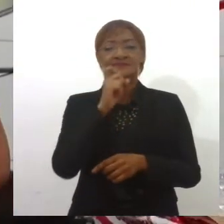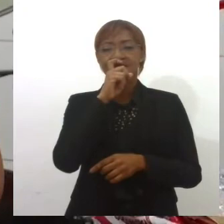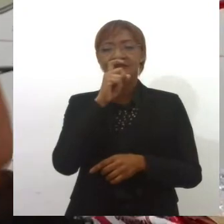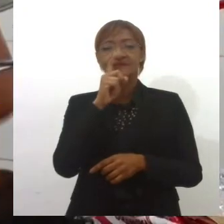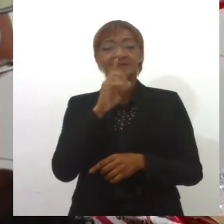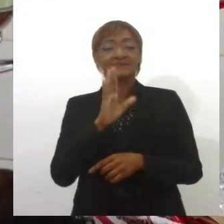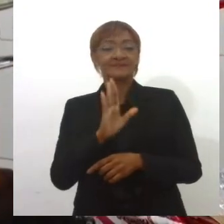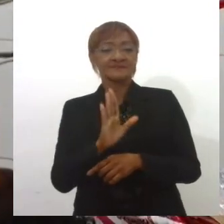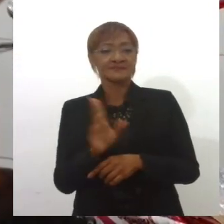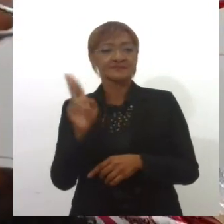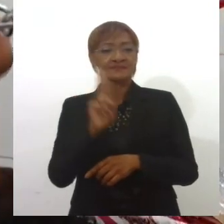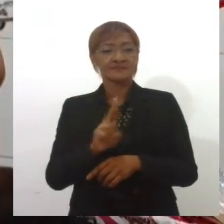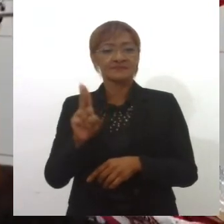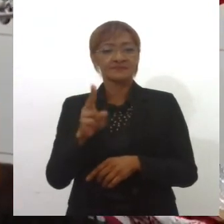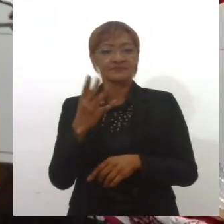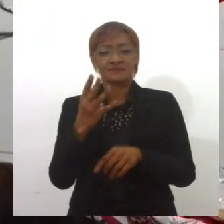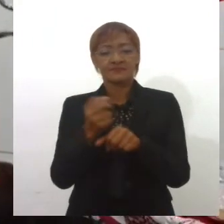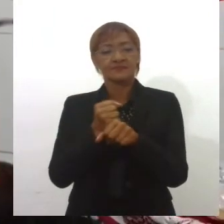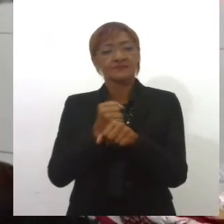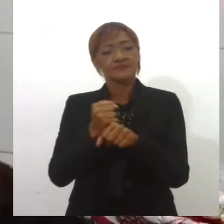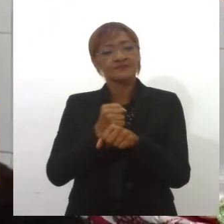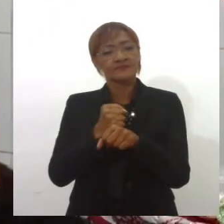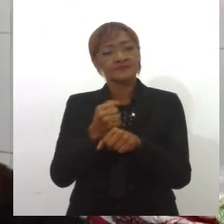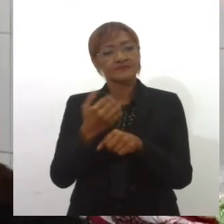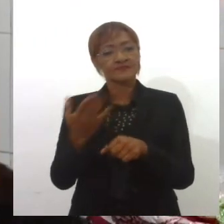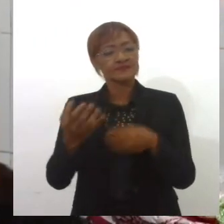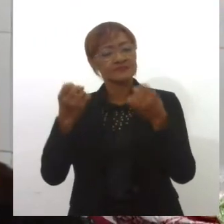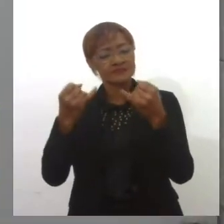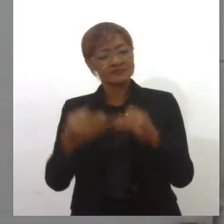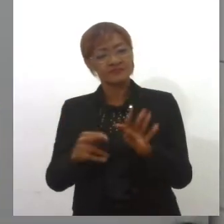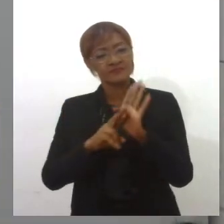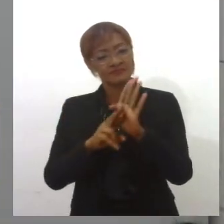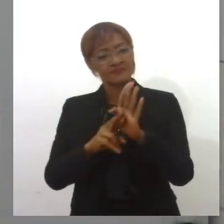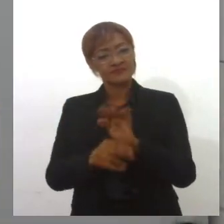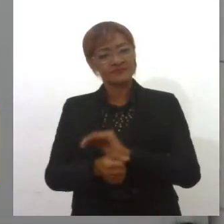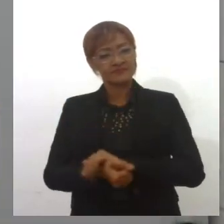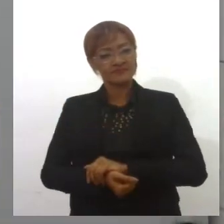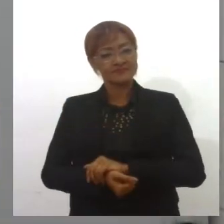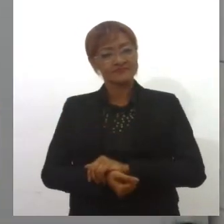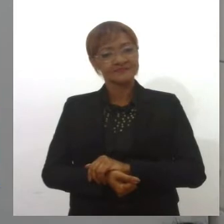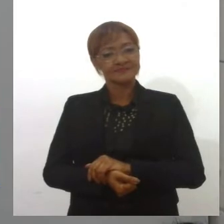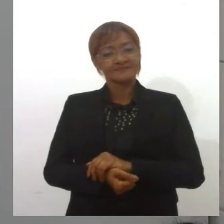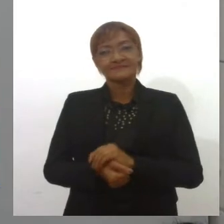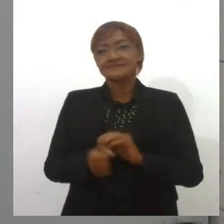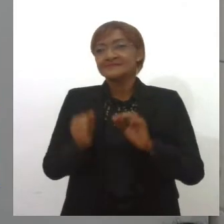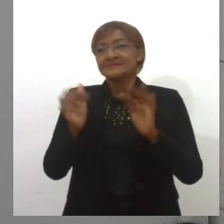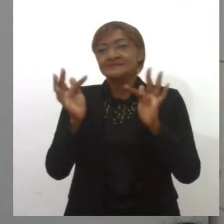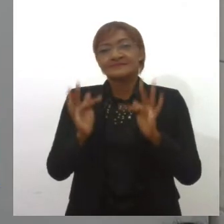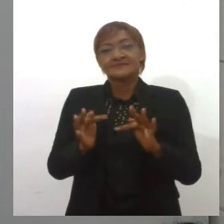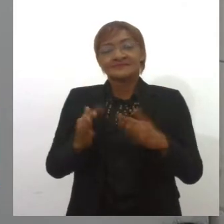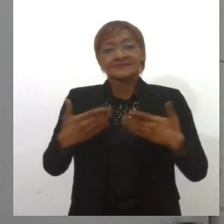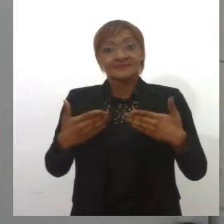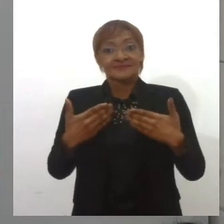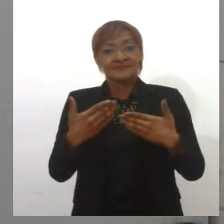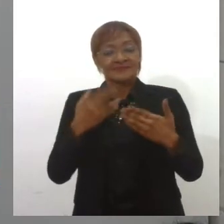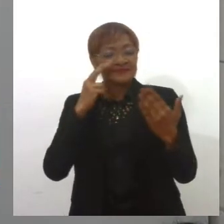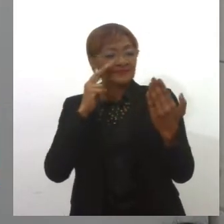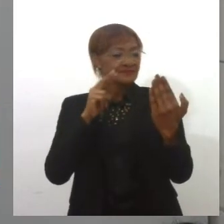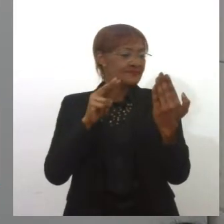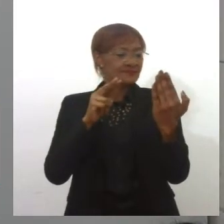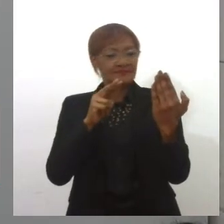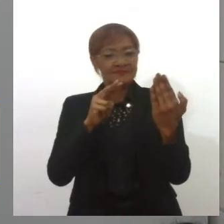utiliza a peruca há 4 anos e contou o que ela representa. É a vida, é o otimismo, é saber se olhar no espelho e ver que você